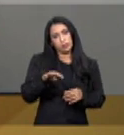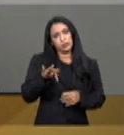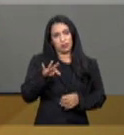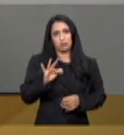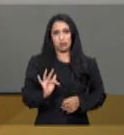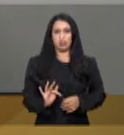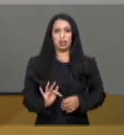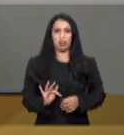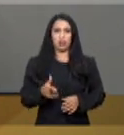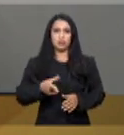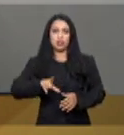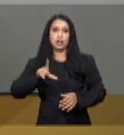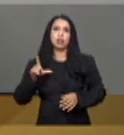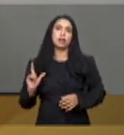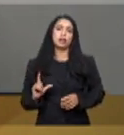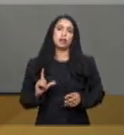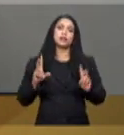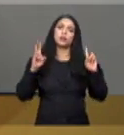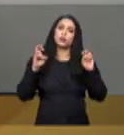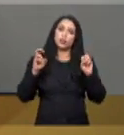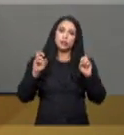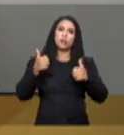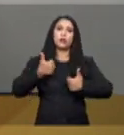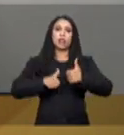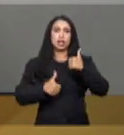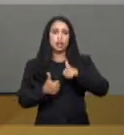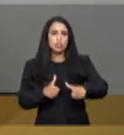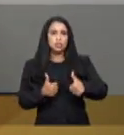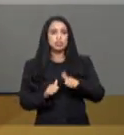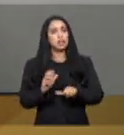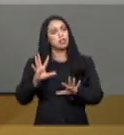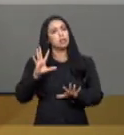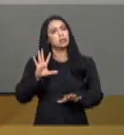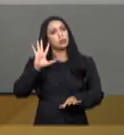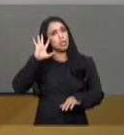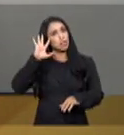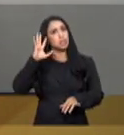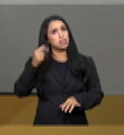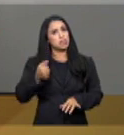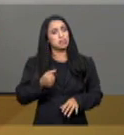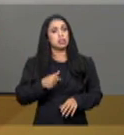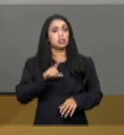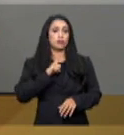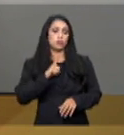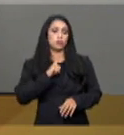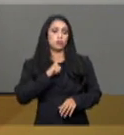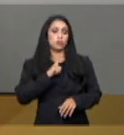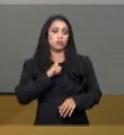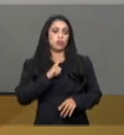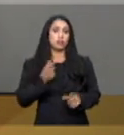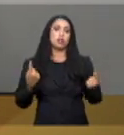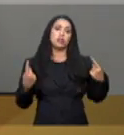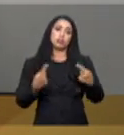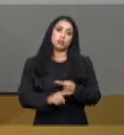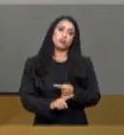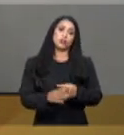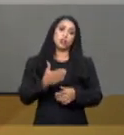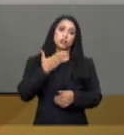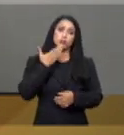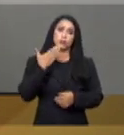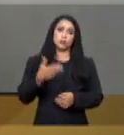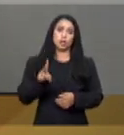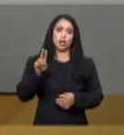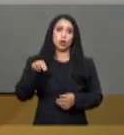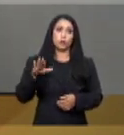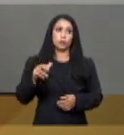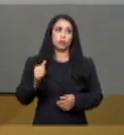Federal. Antes o tema foi cuidado, conquanto a conclusão prevalecente tenha sido em sentido oposto ao pretendido pela